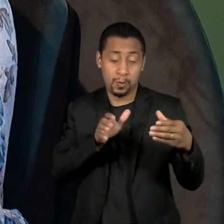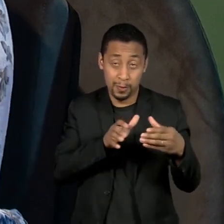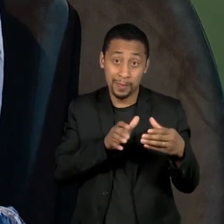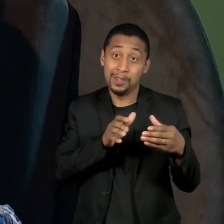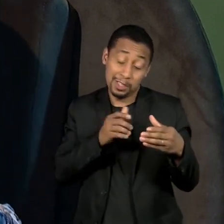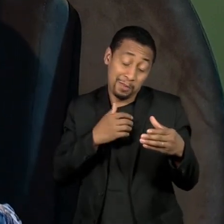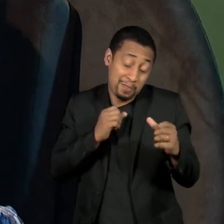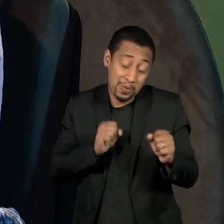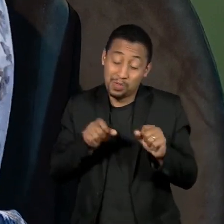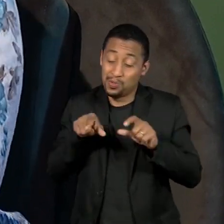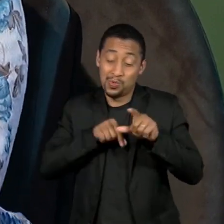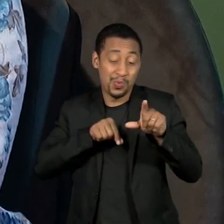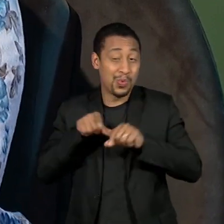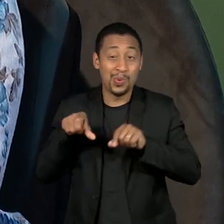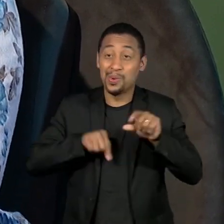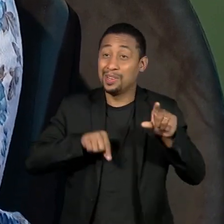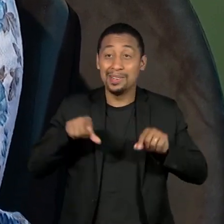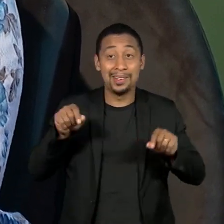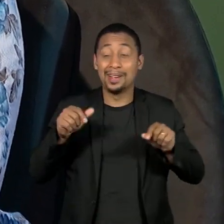a gente quiser ser,